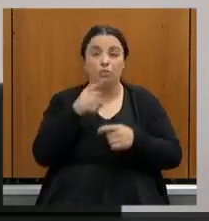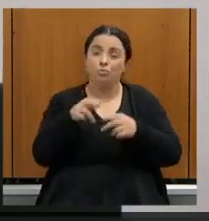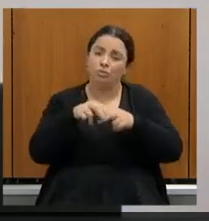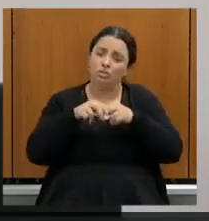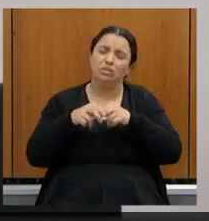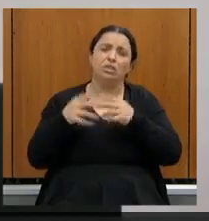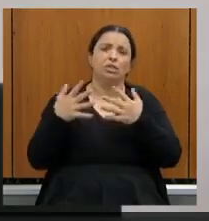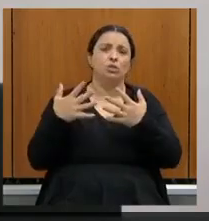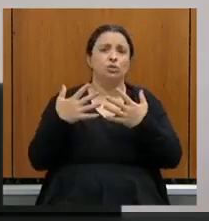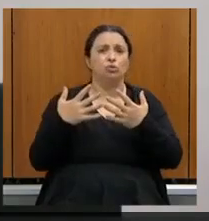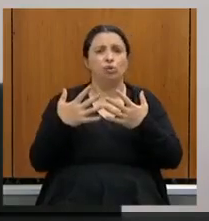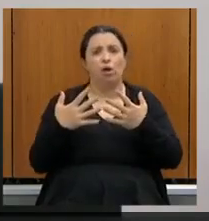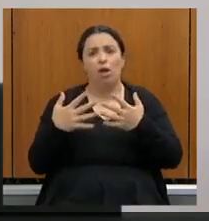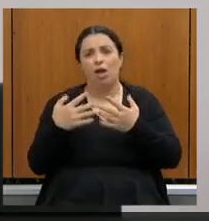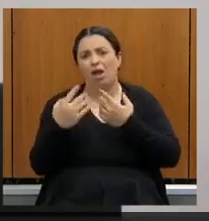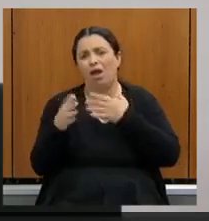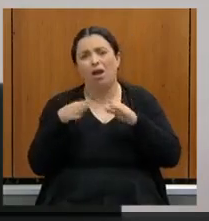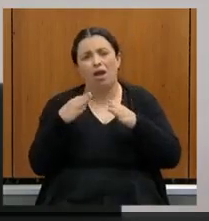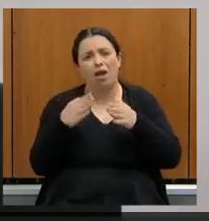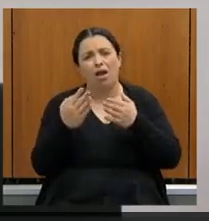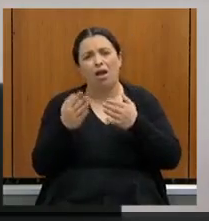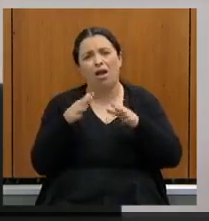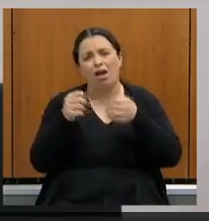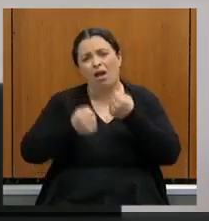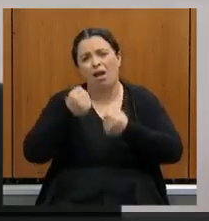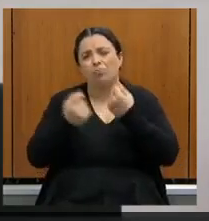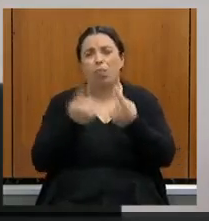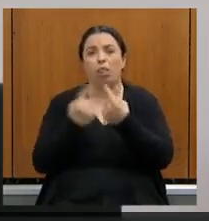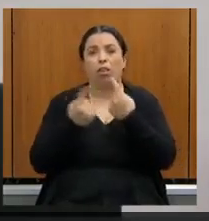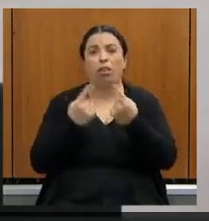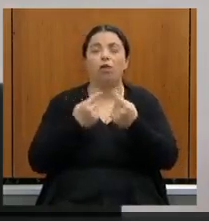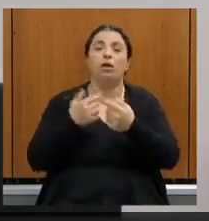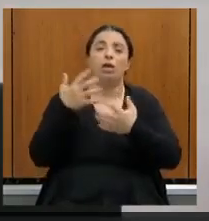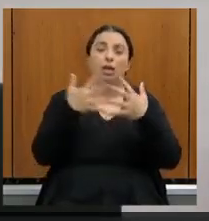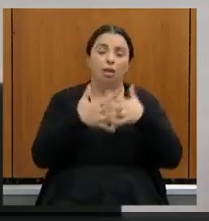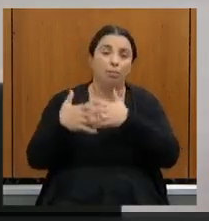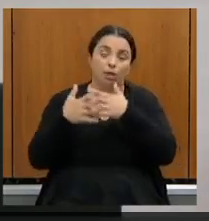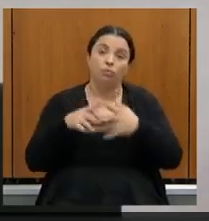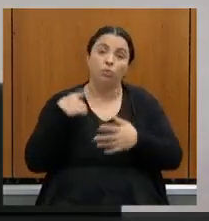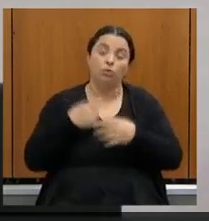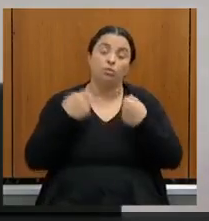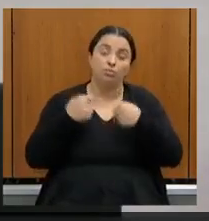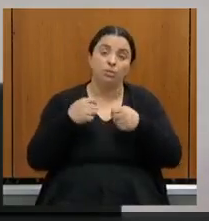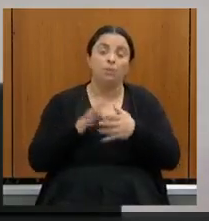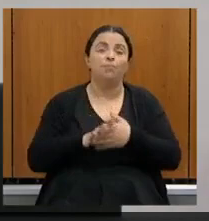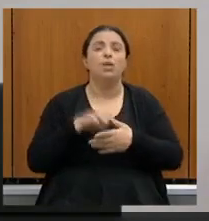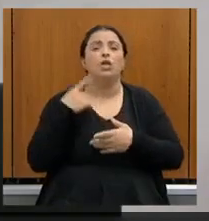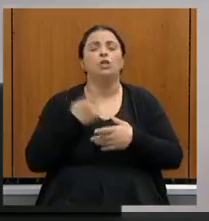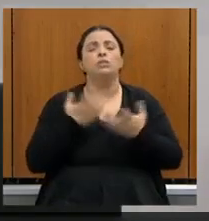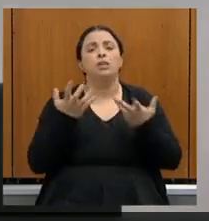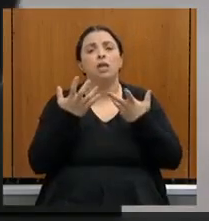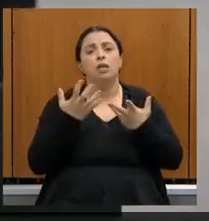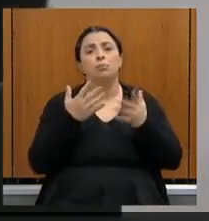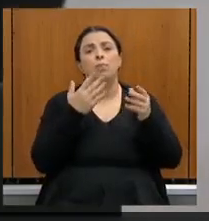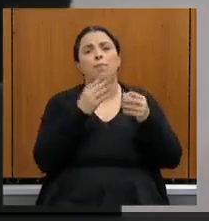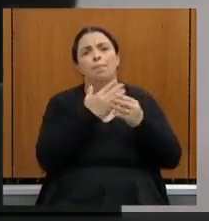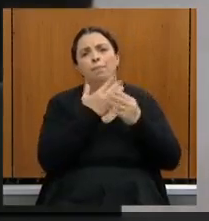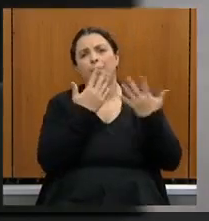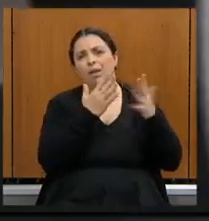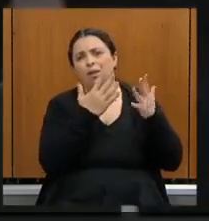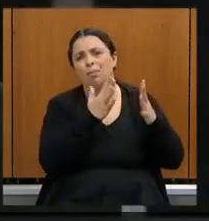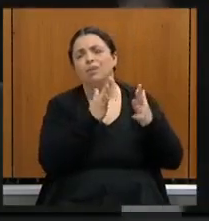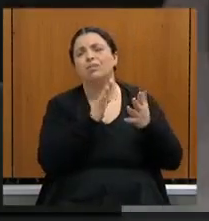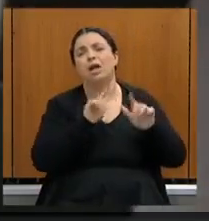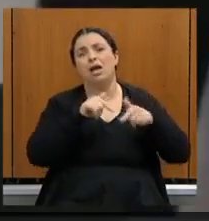então nós precisamos e muito secretário e nós queremos louvar a ação da secretaria nesse sentido junto ao INDI